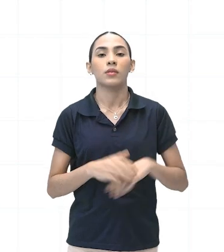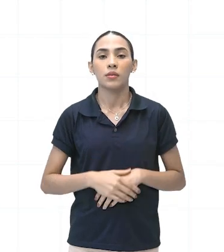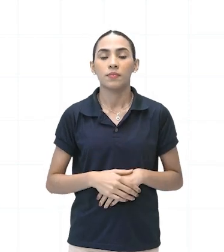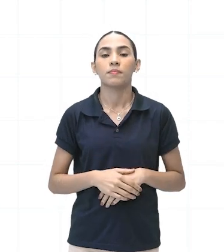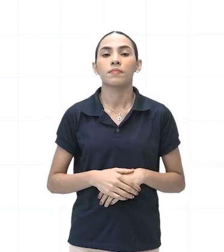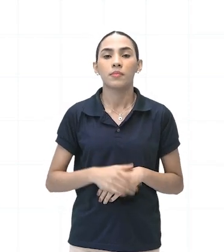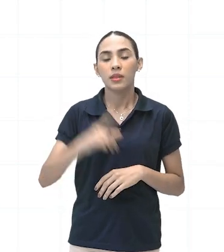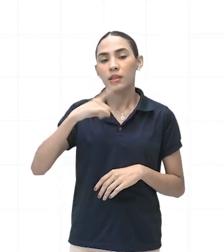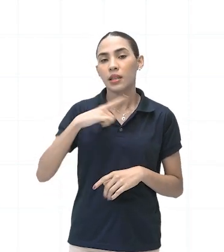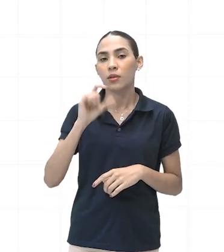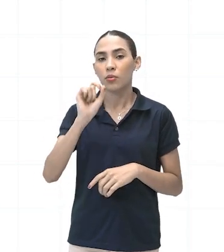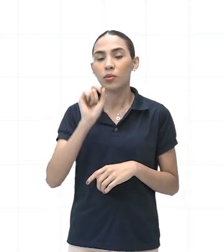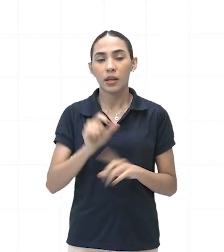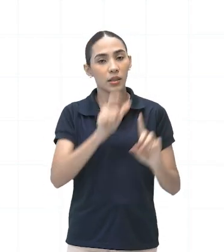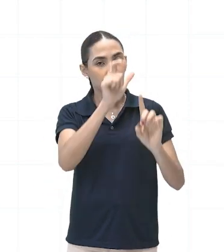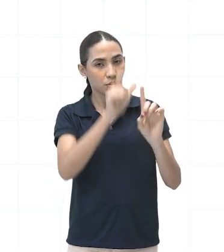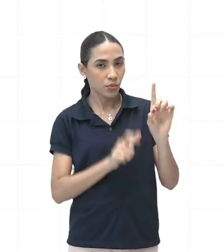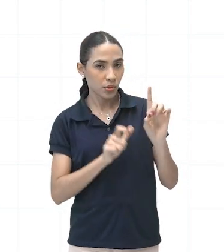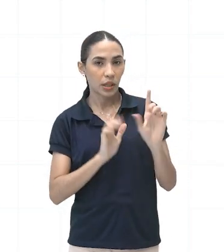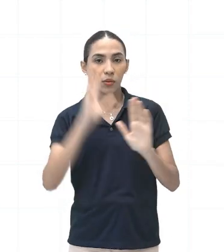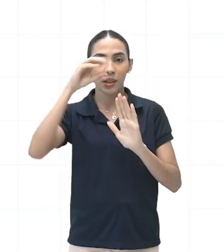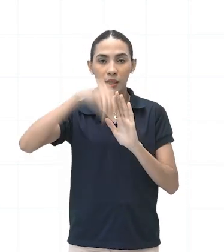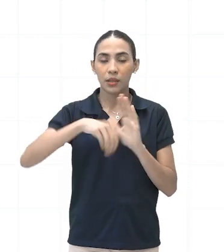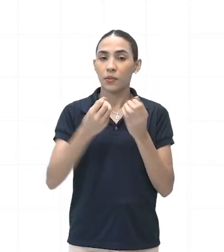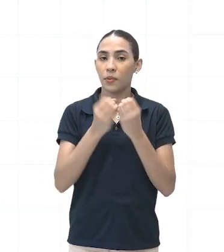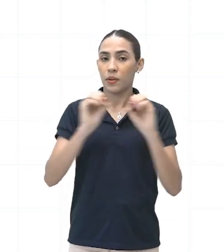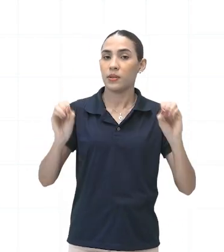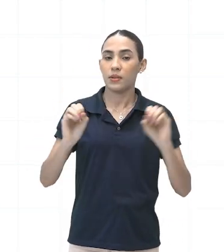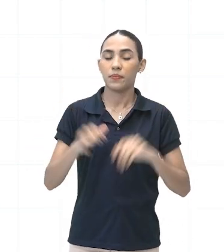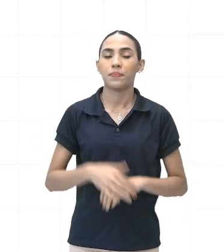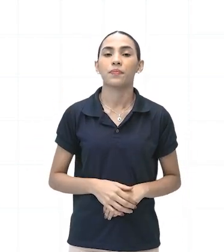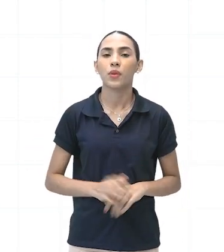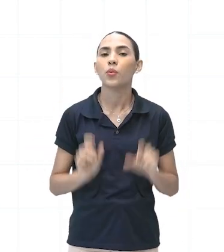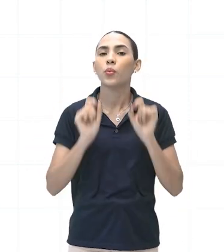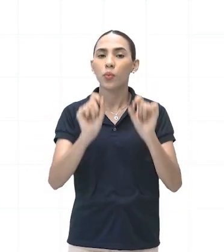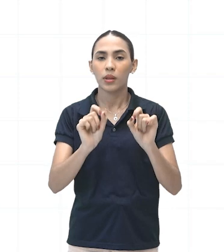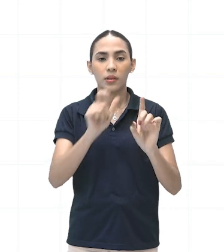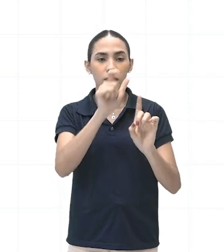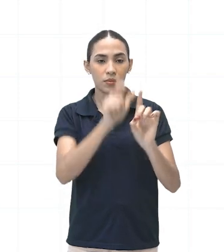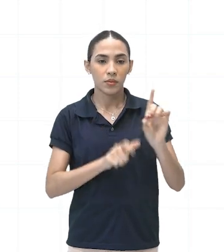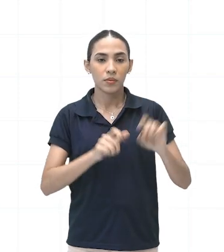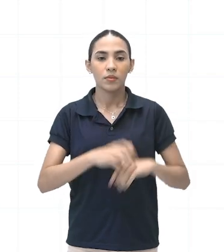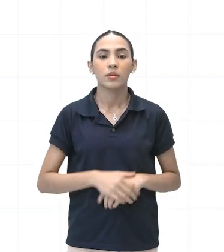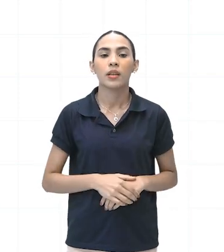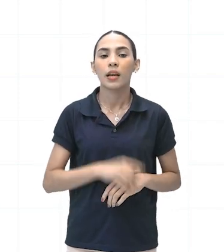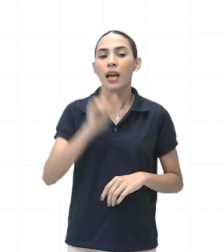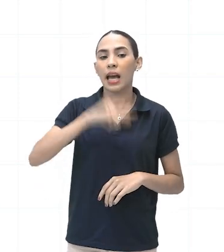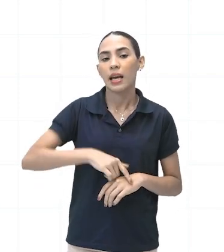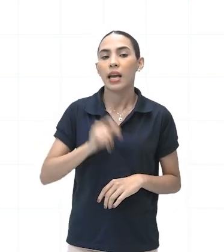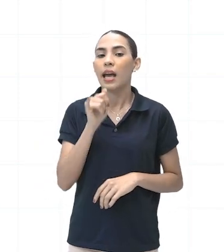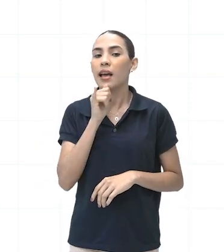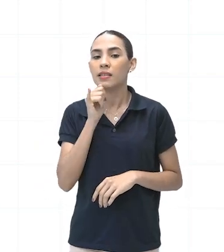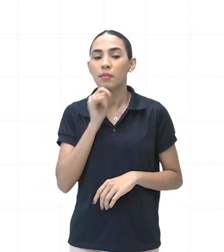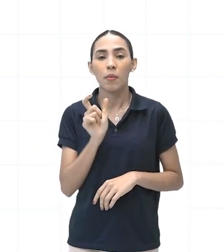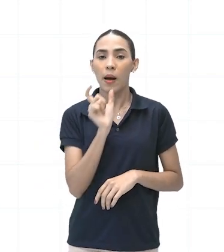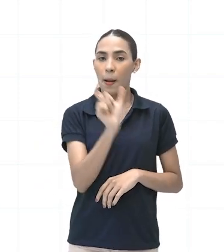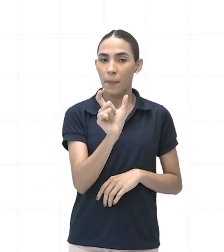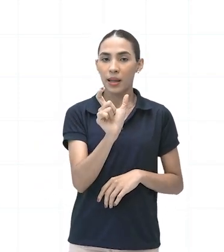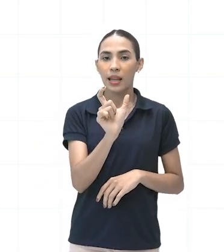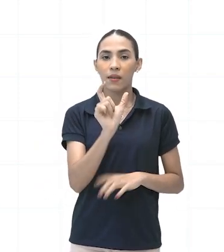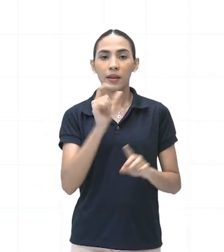que exercem a função de sujeito em uma oração. Então, o que é o sujeito? O sujeito é o termo